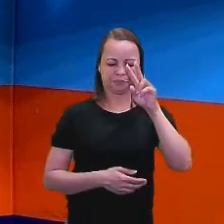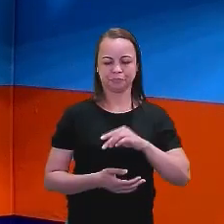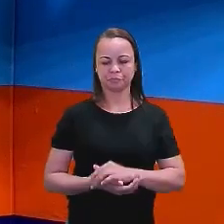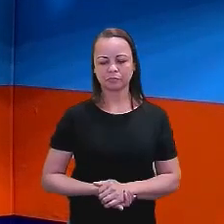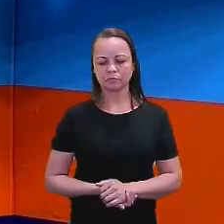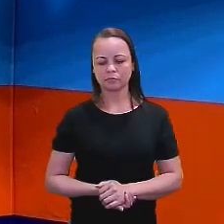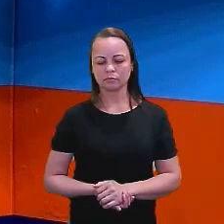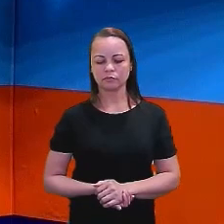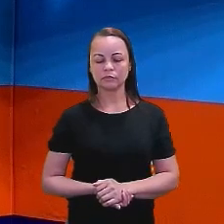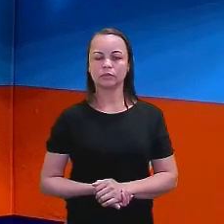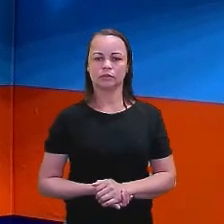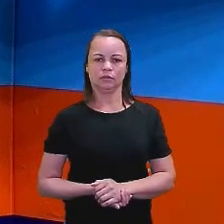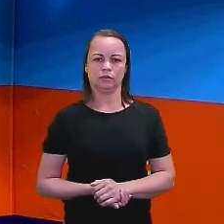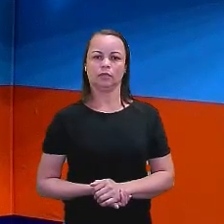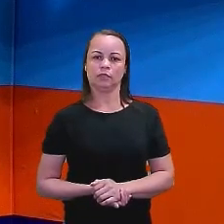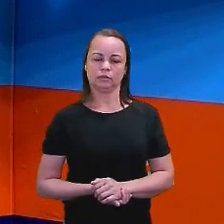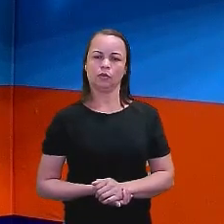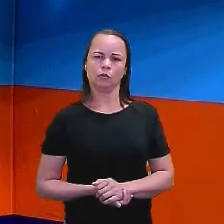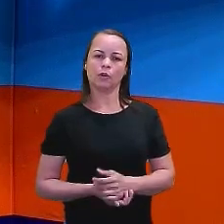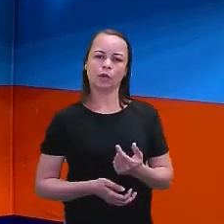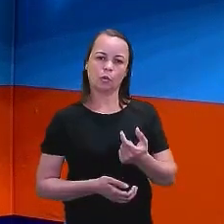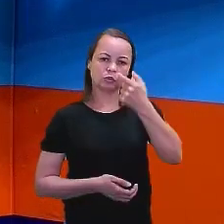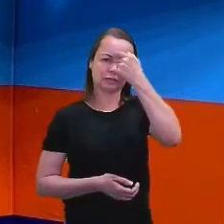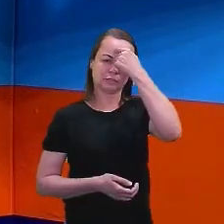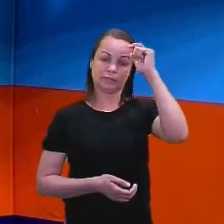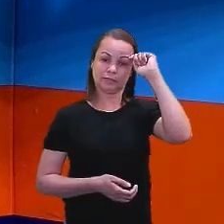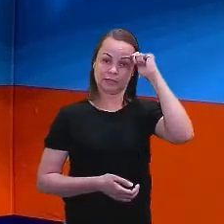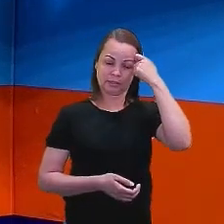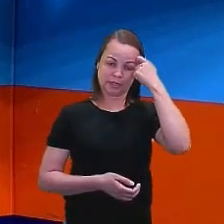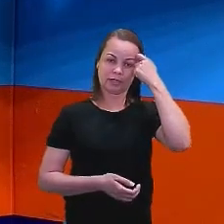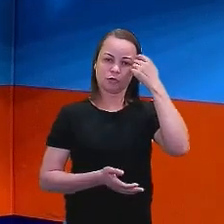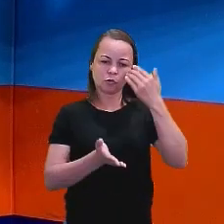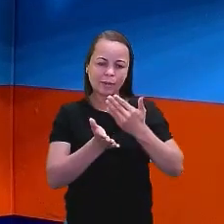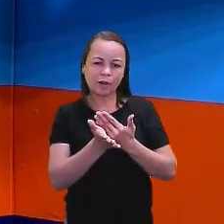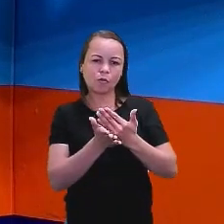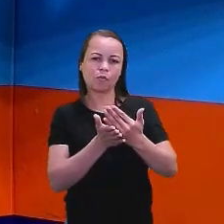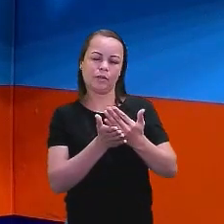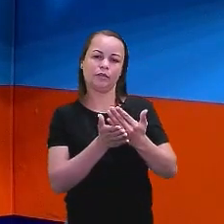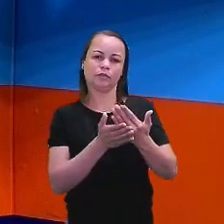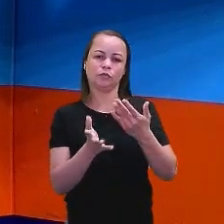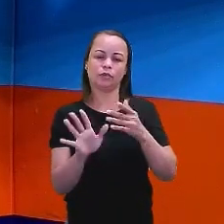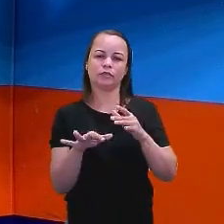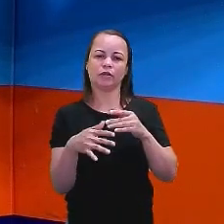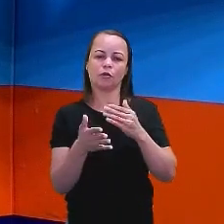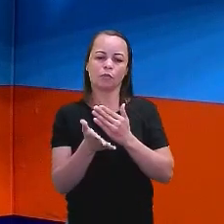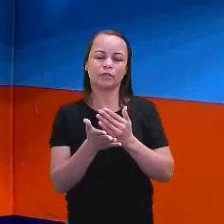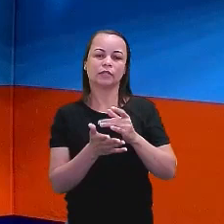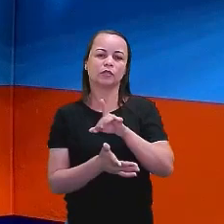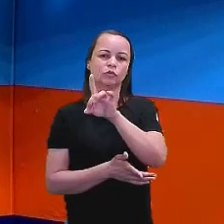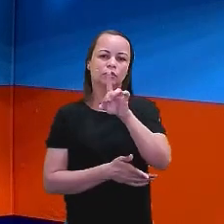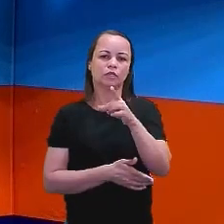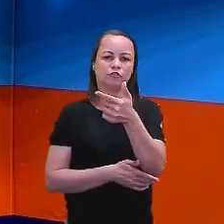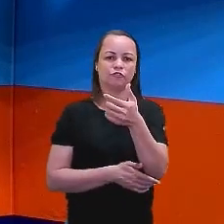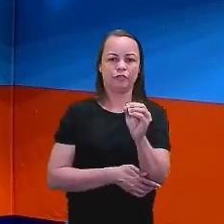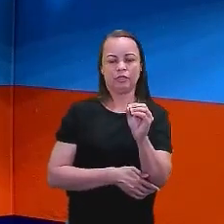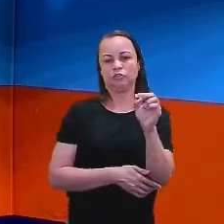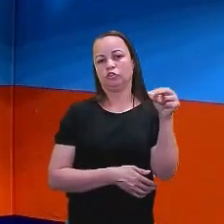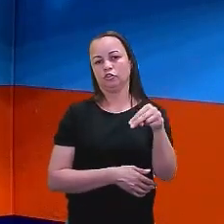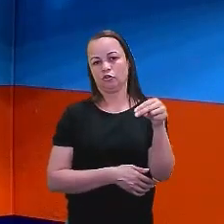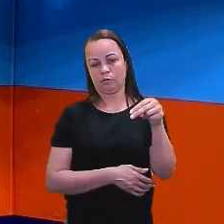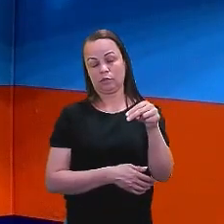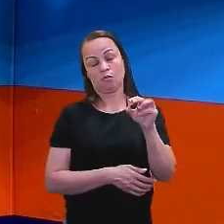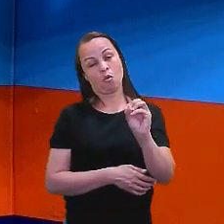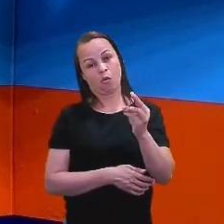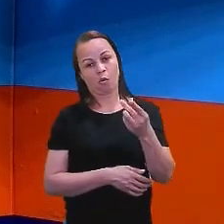Então, inicialmente, consciência negra, ela vai ser tratada no dia 20 de novembro, ou vai ter essa